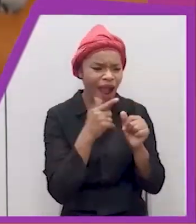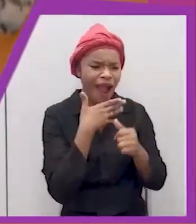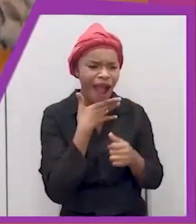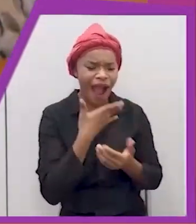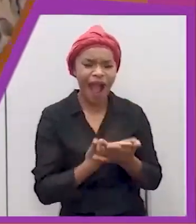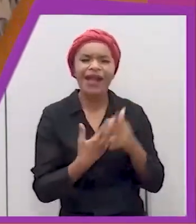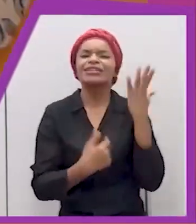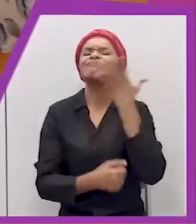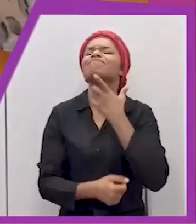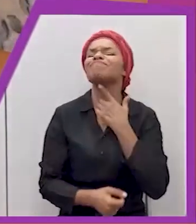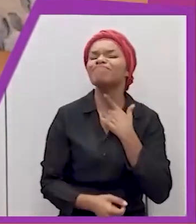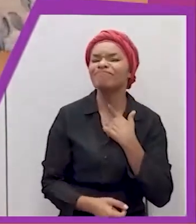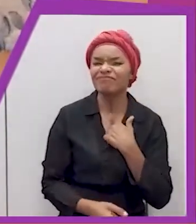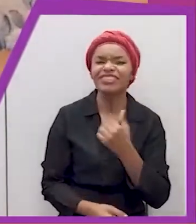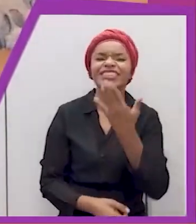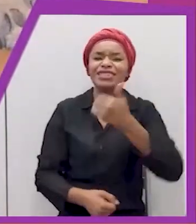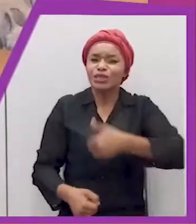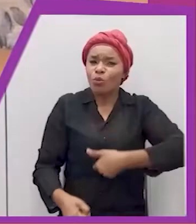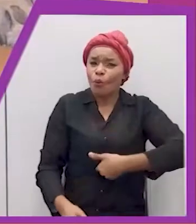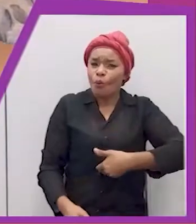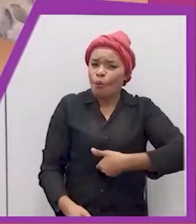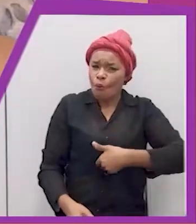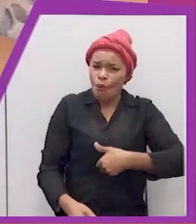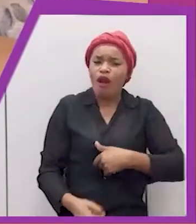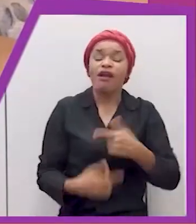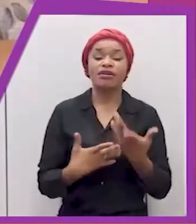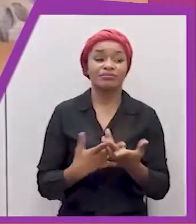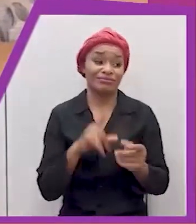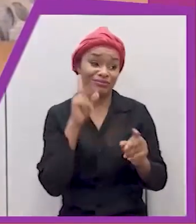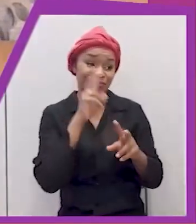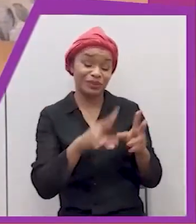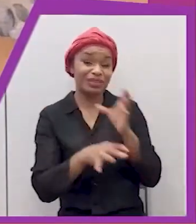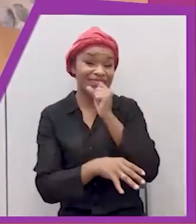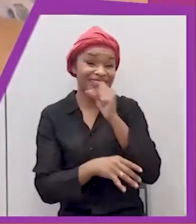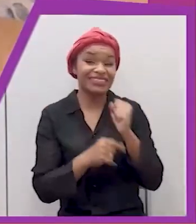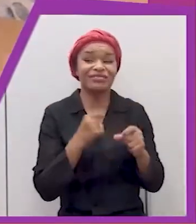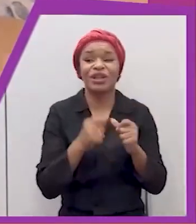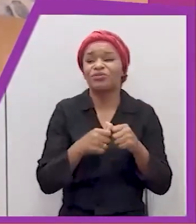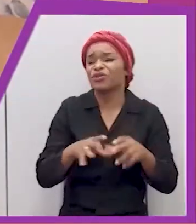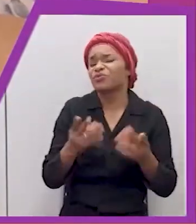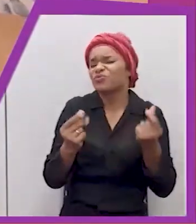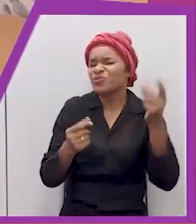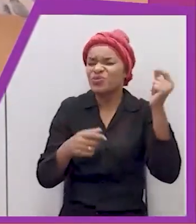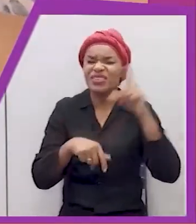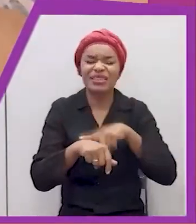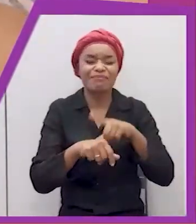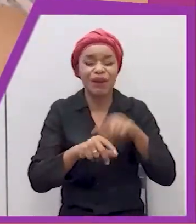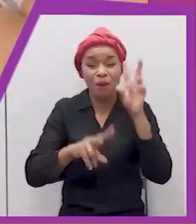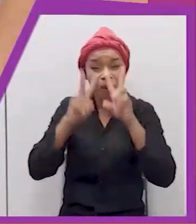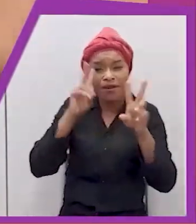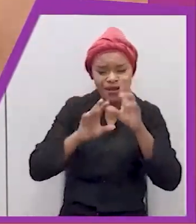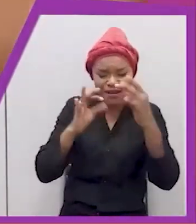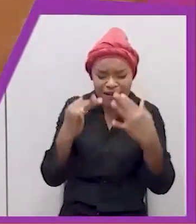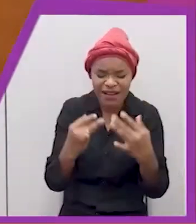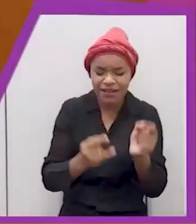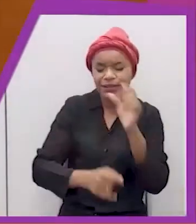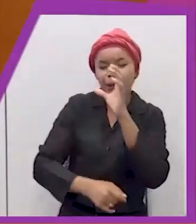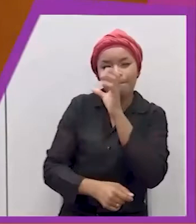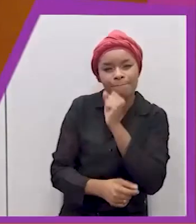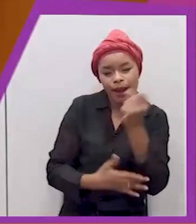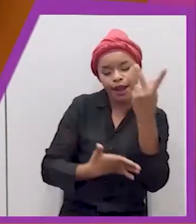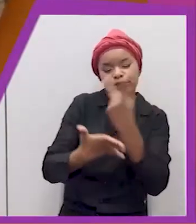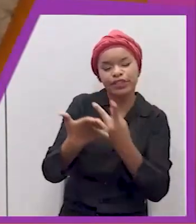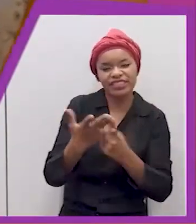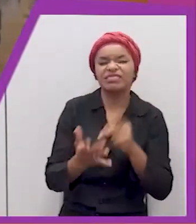muito muito elegante muito bem feito verem pães são deliciosos e é isso tá bom